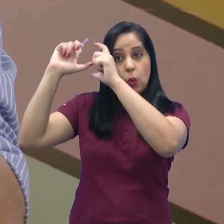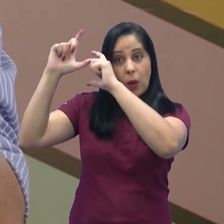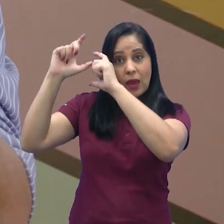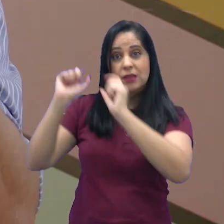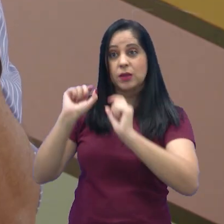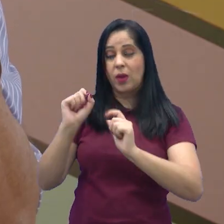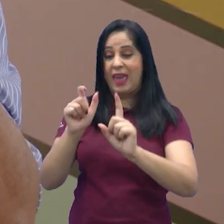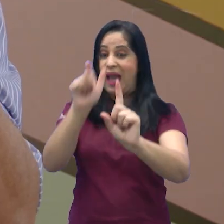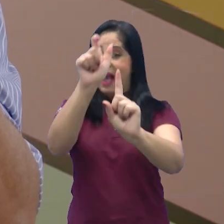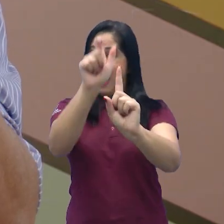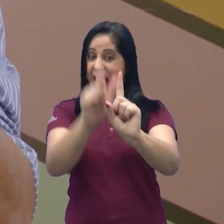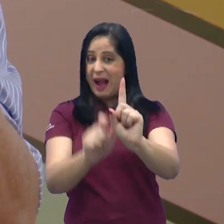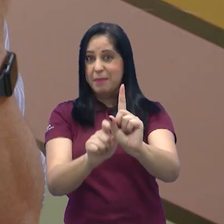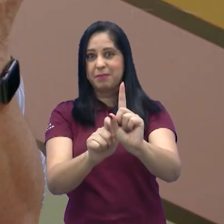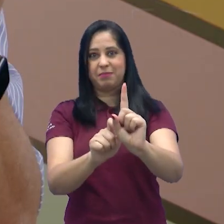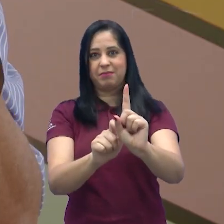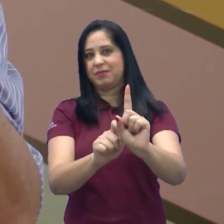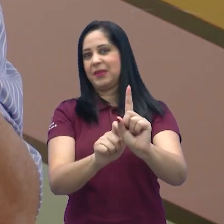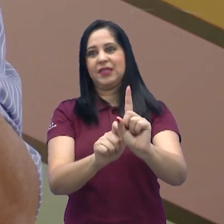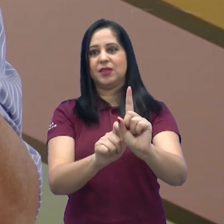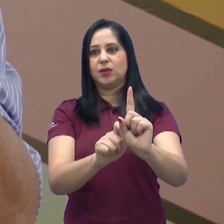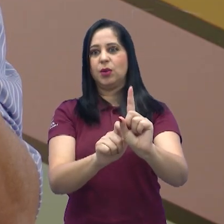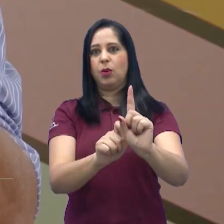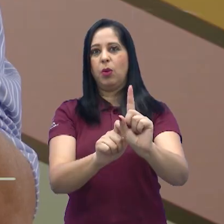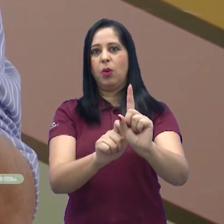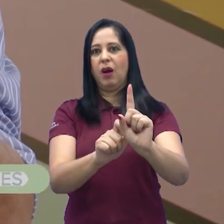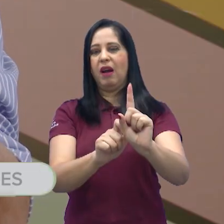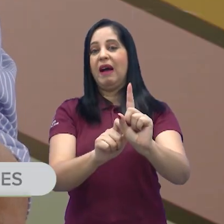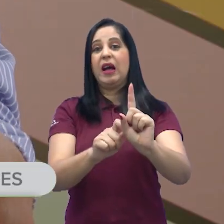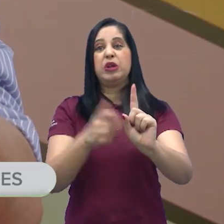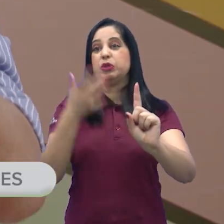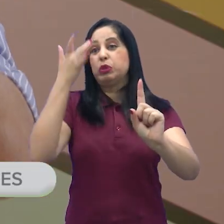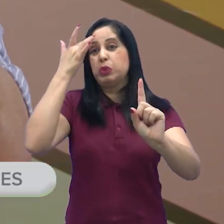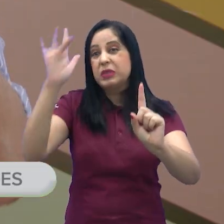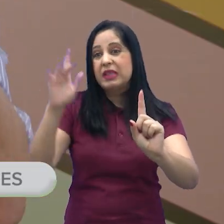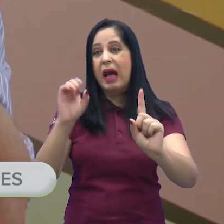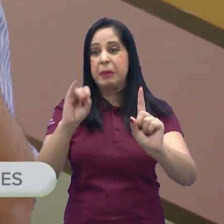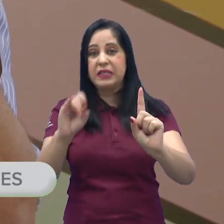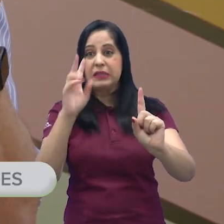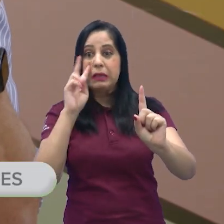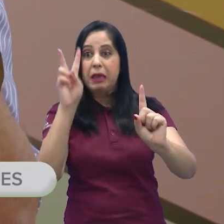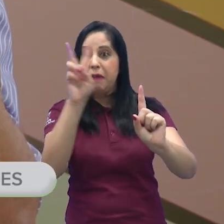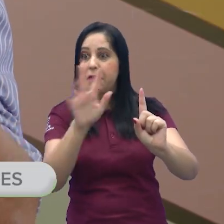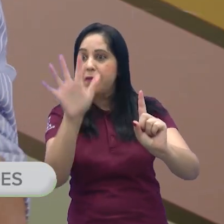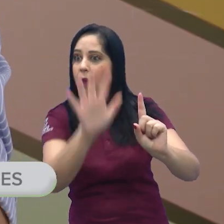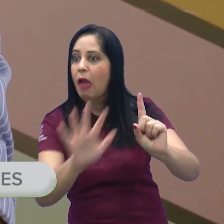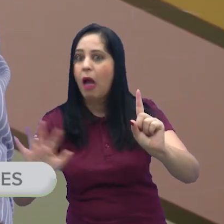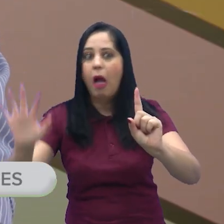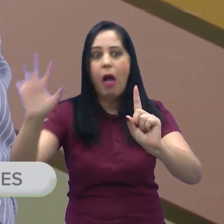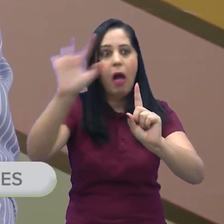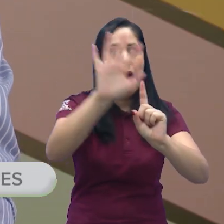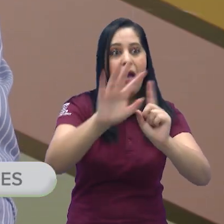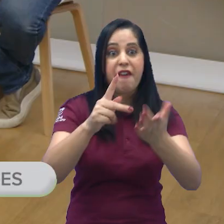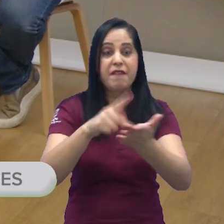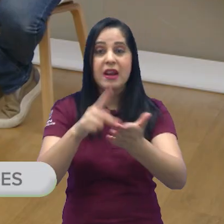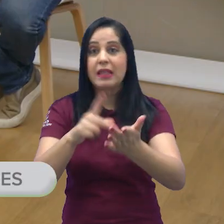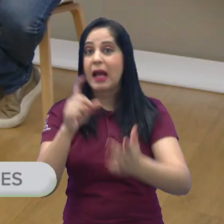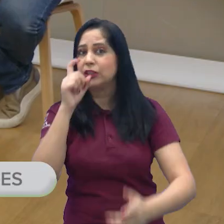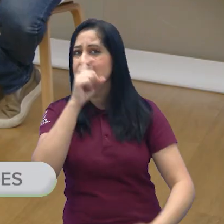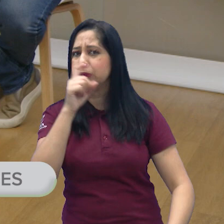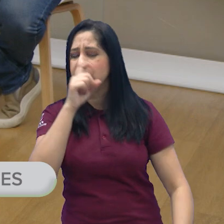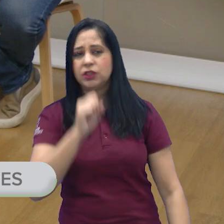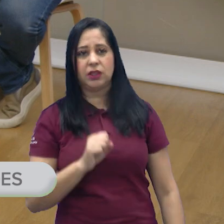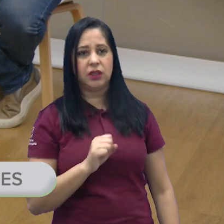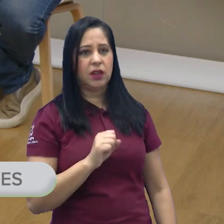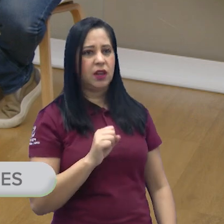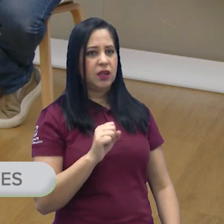se desconecta do mundo real. Ela cria um mundo paralelo. Ela pode ser confundida com